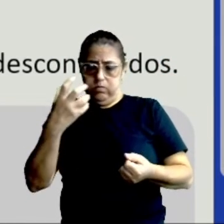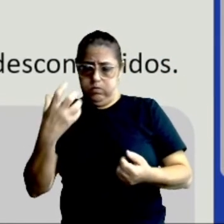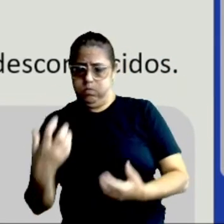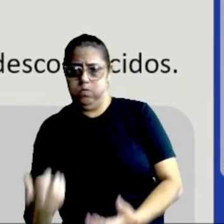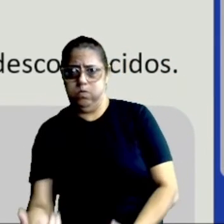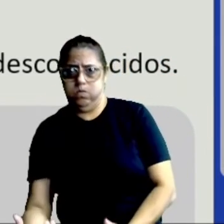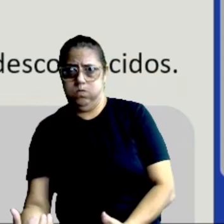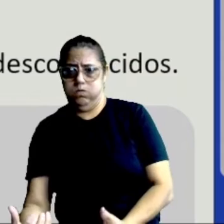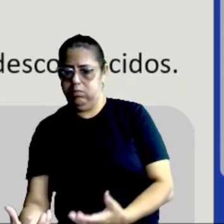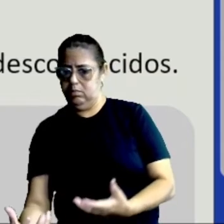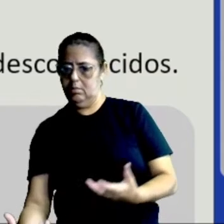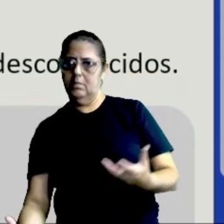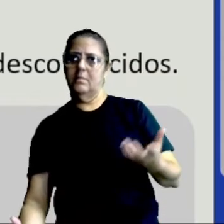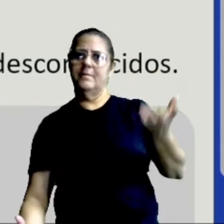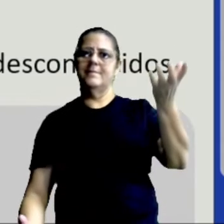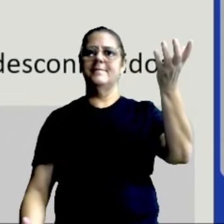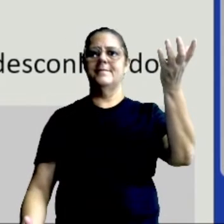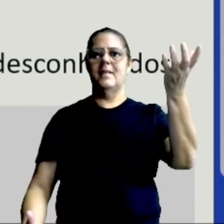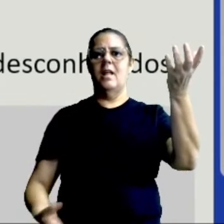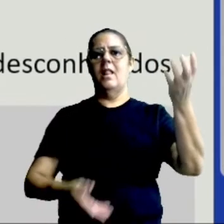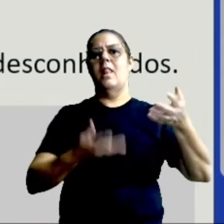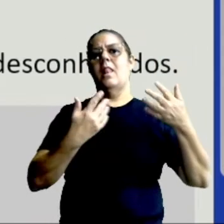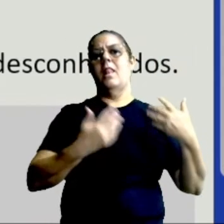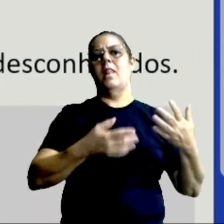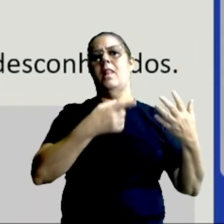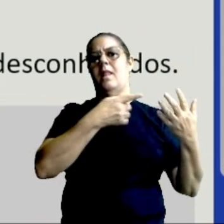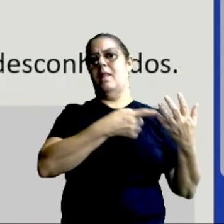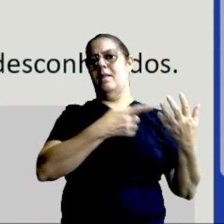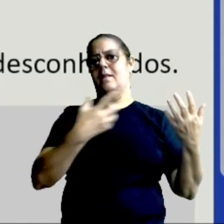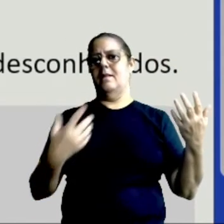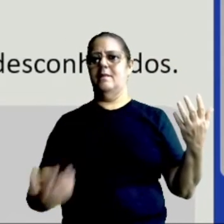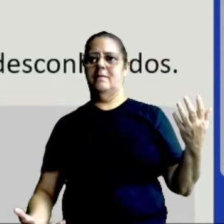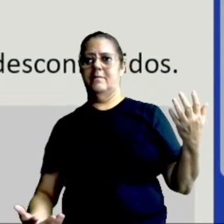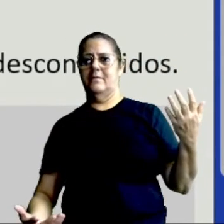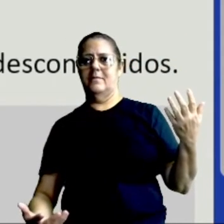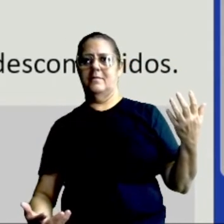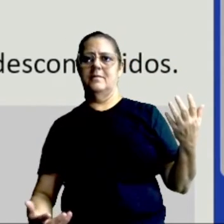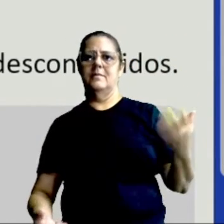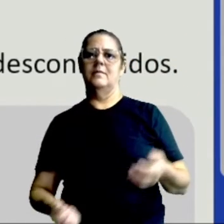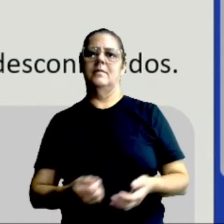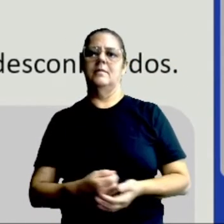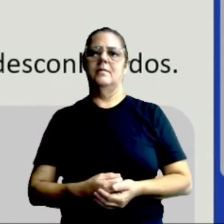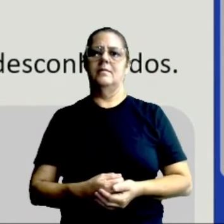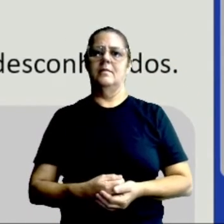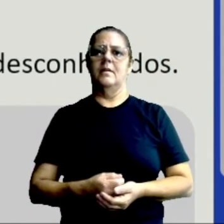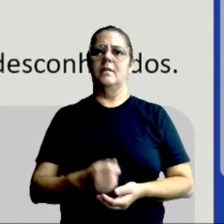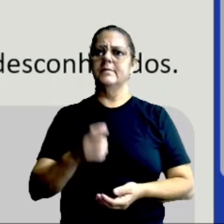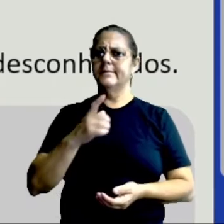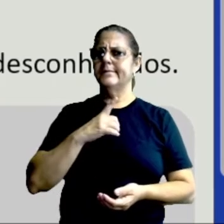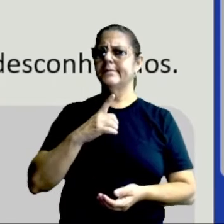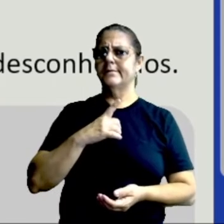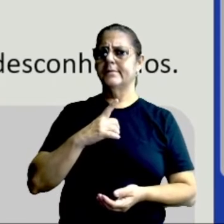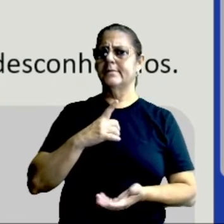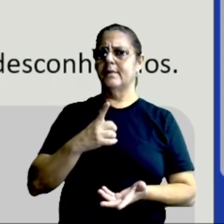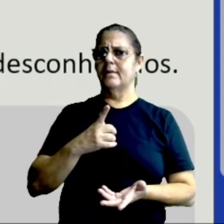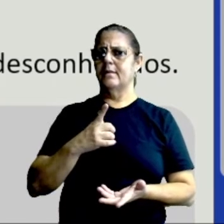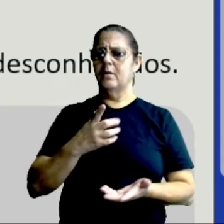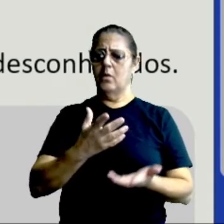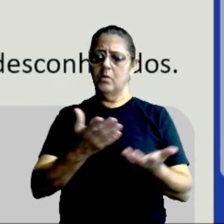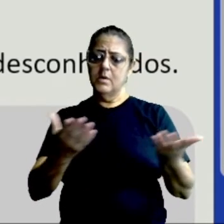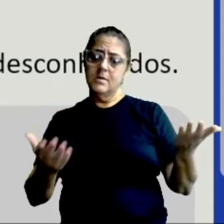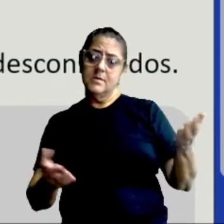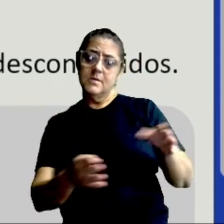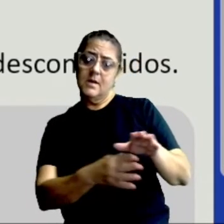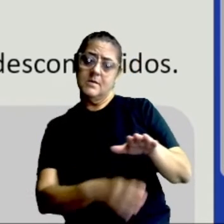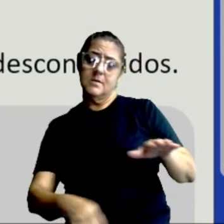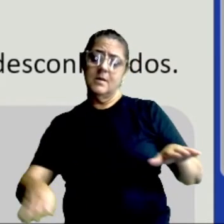baixo. Então, esse prato aqui está mais pesado do que esse, tá? E detalhe, se tem uma situação de desequilíbrio,